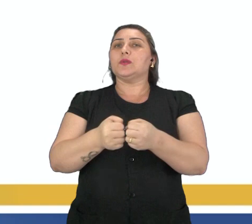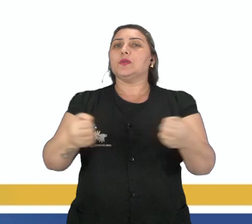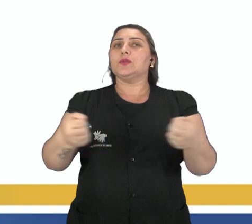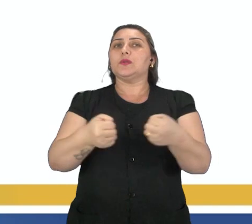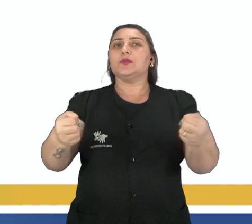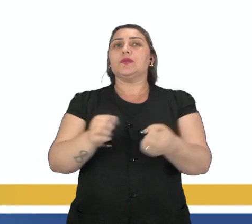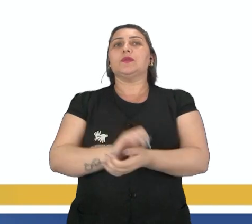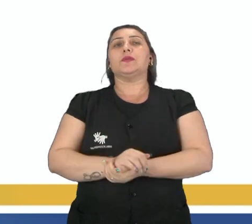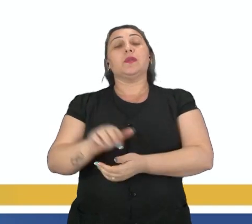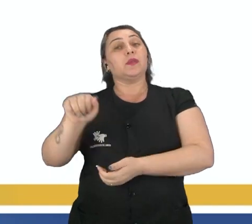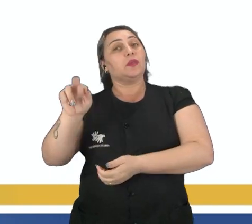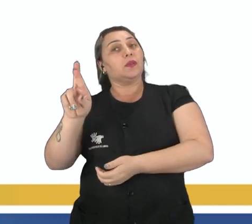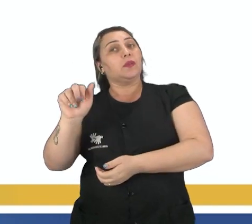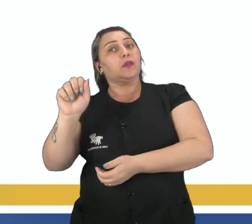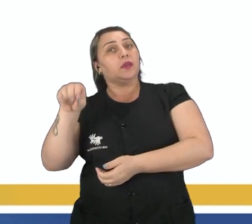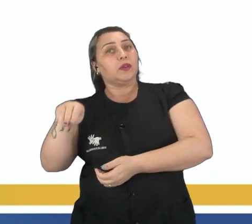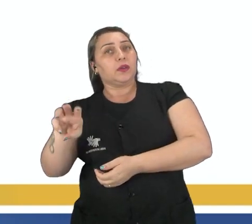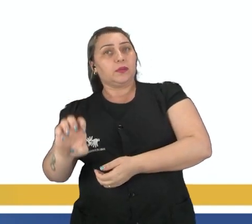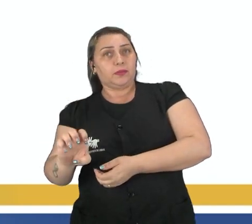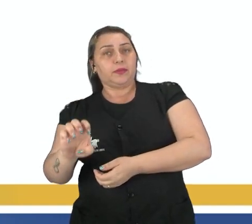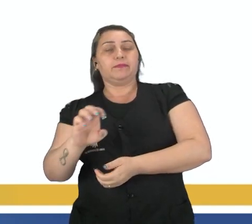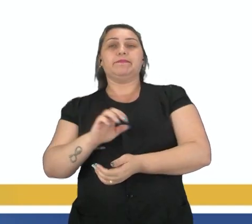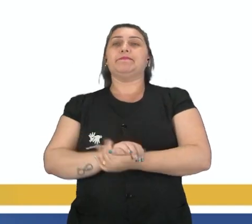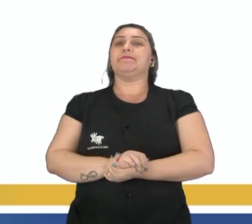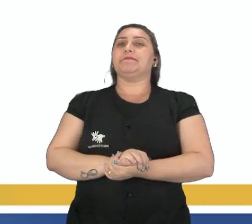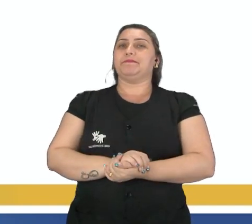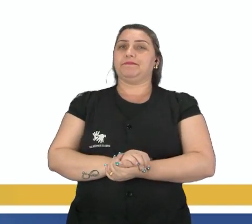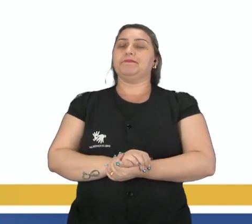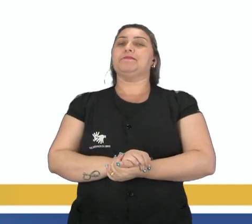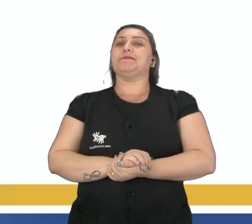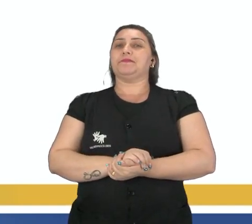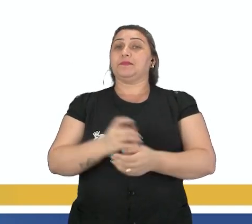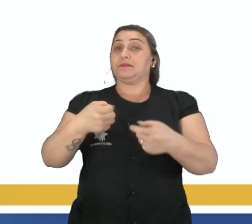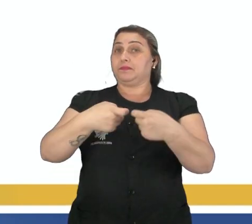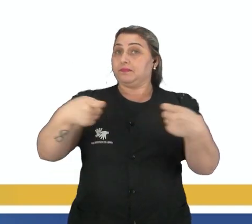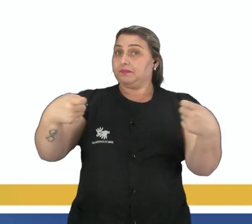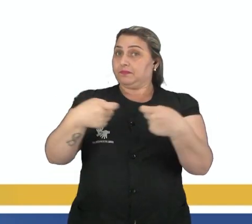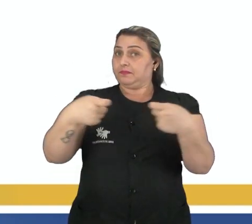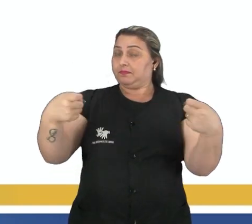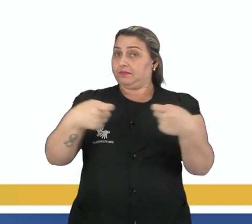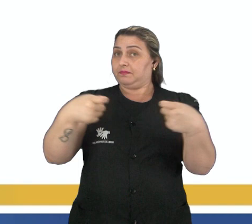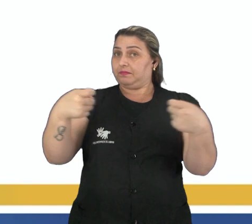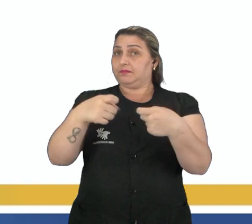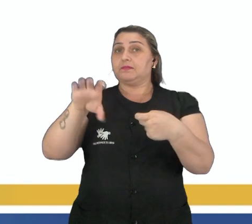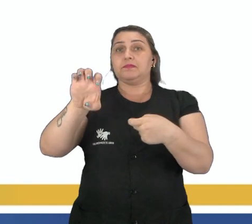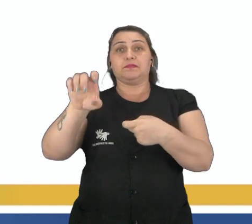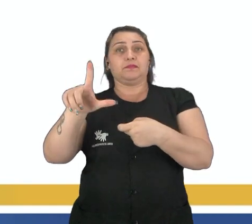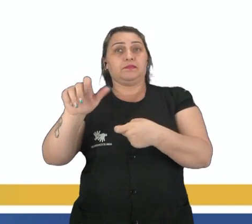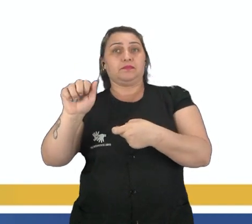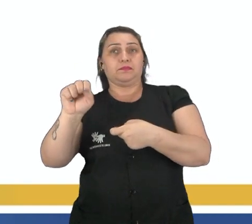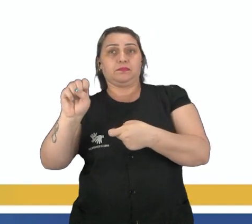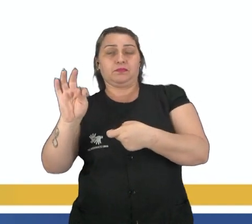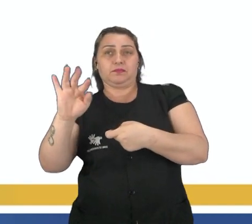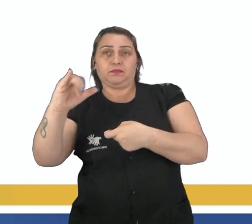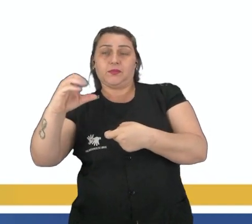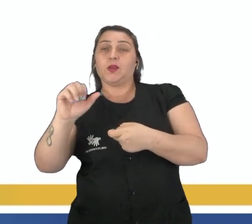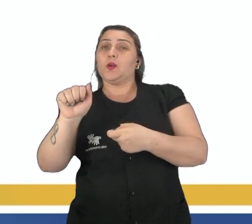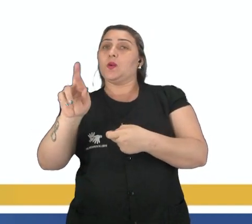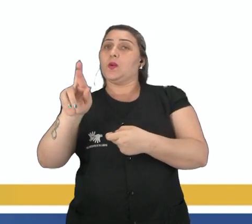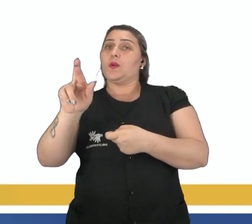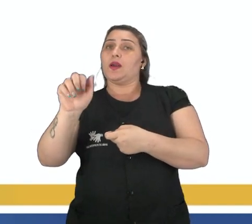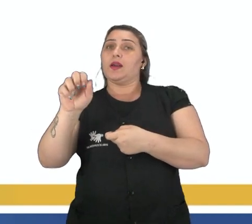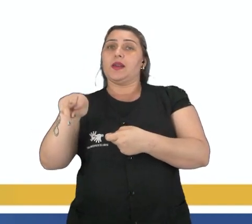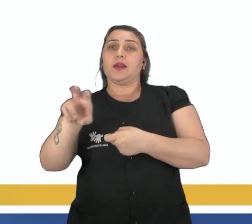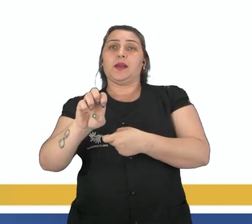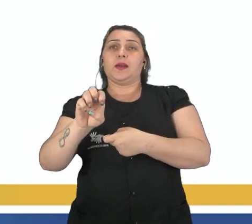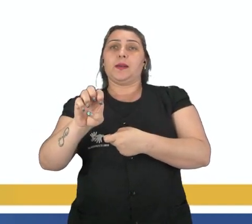flexível? Nesse caso é o arame, né? Enquanto o elástico vai assumir uma posição de que pode ir e voltar, pode ser deformado